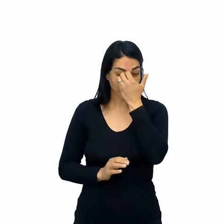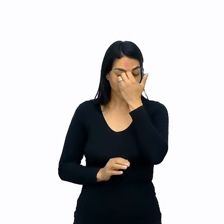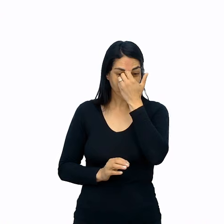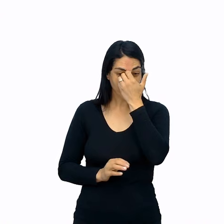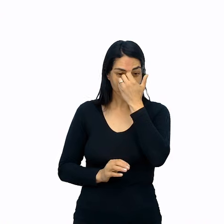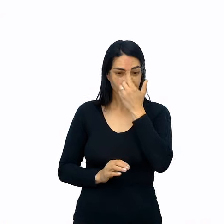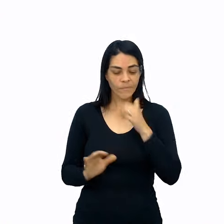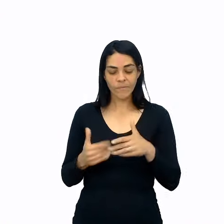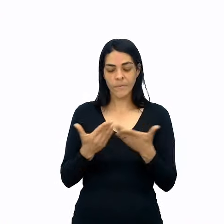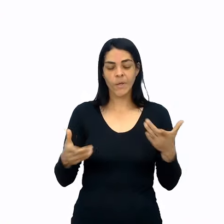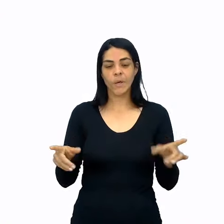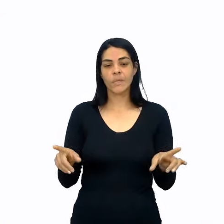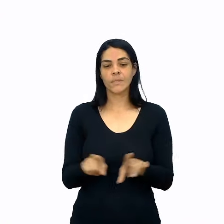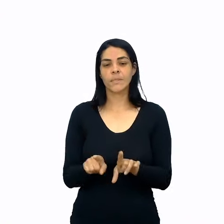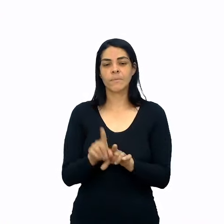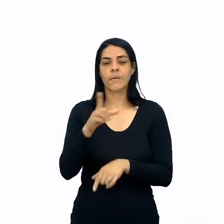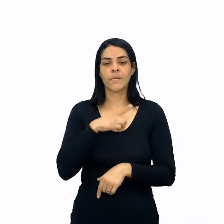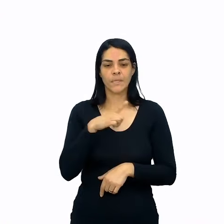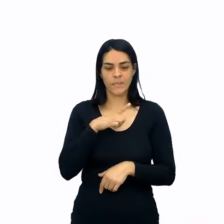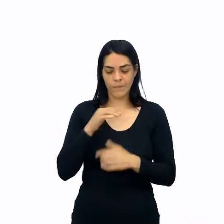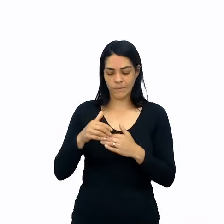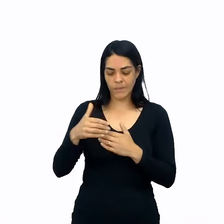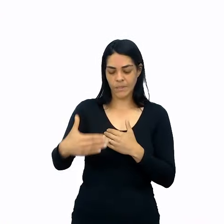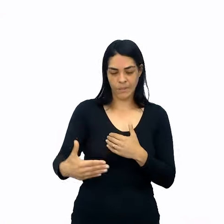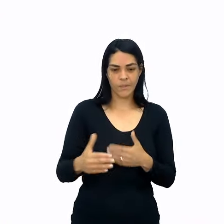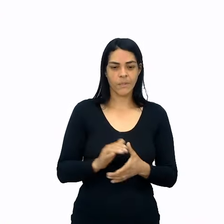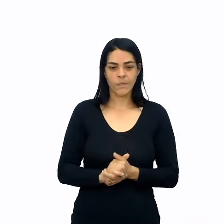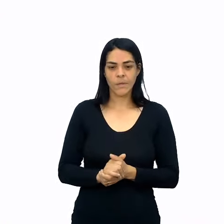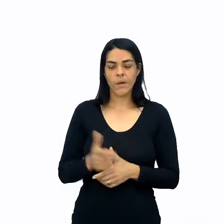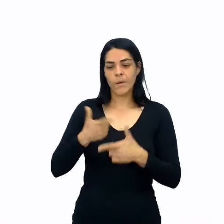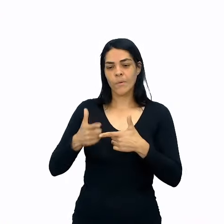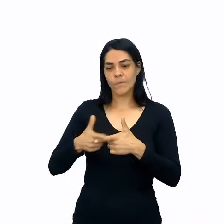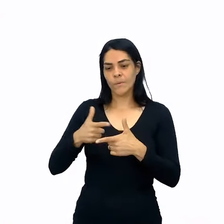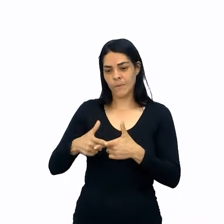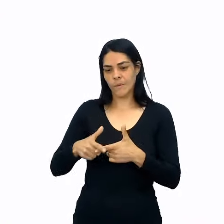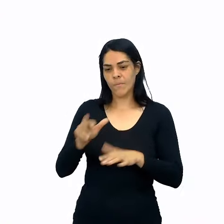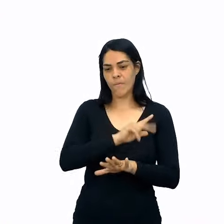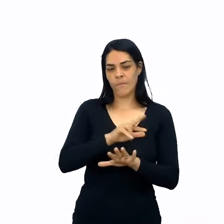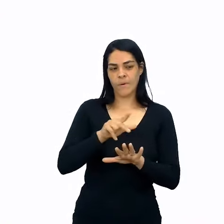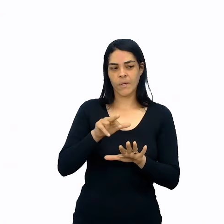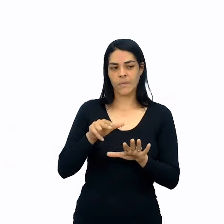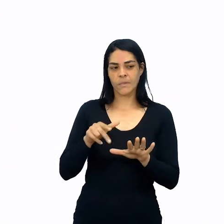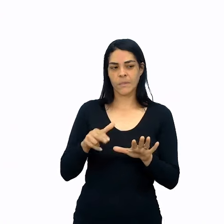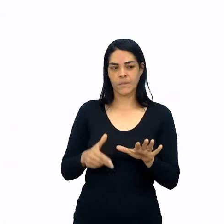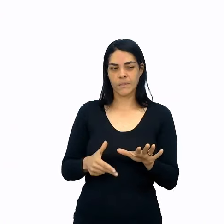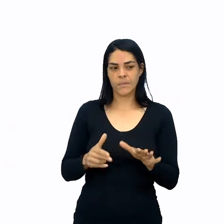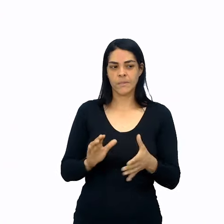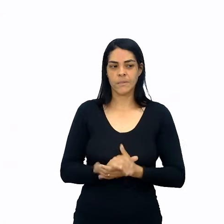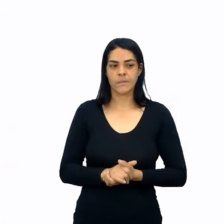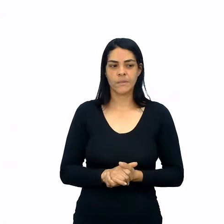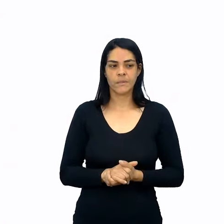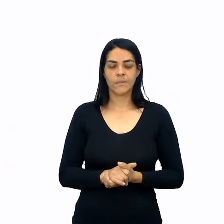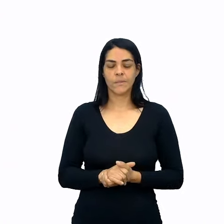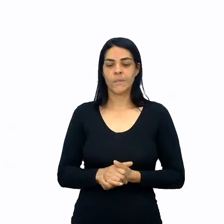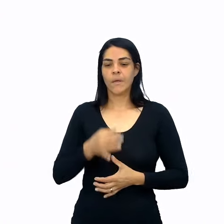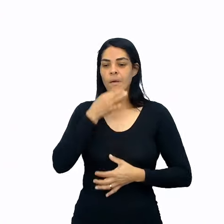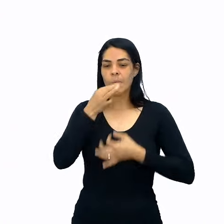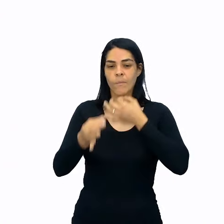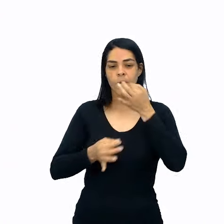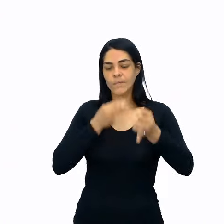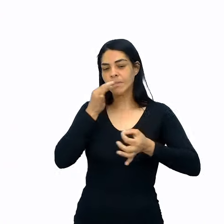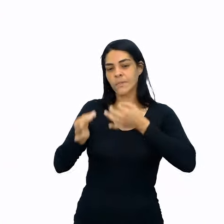Nós temos, então, a seguir a dimensão de problemas controversos, que sempre está na área da argumentação,